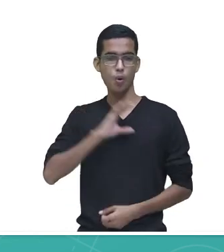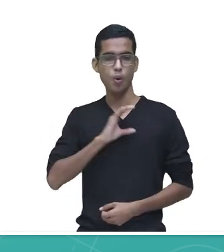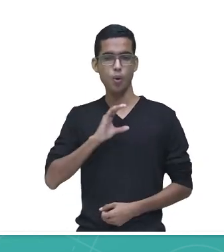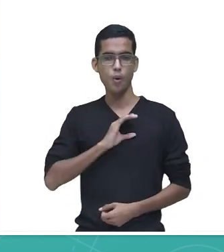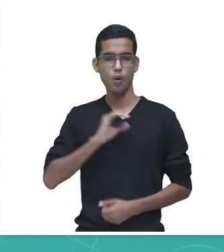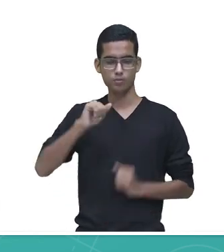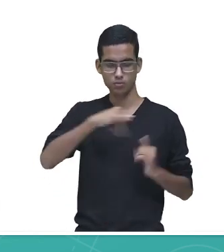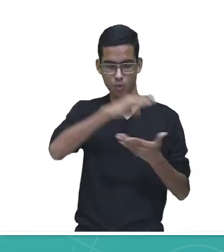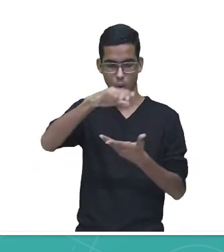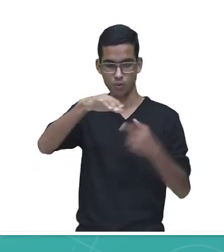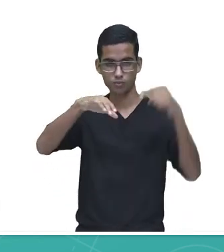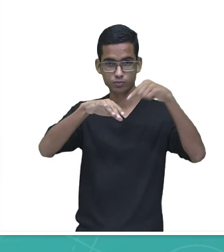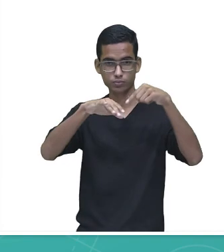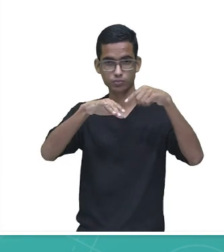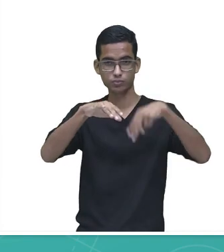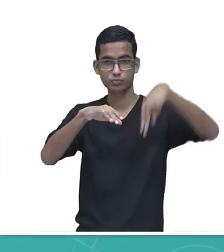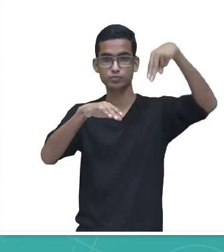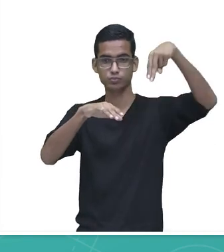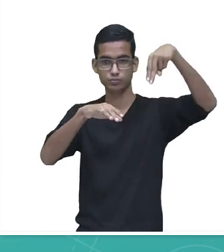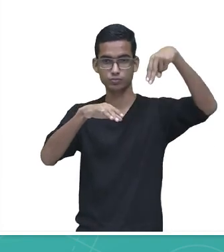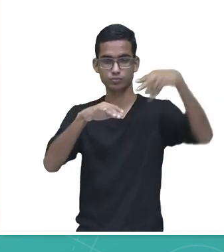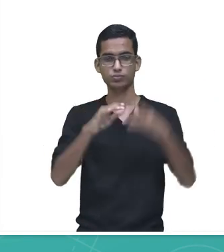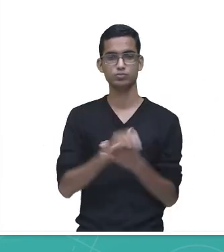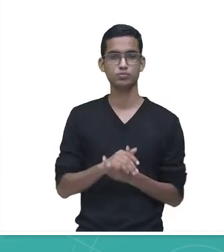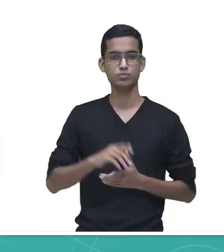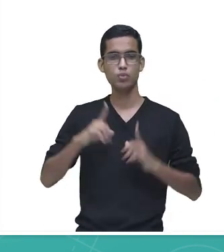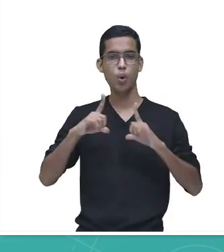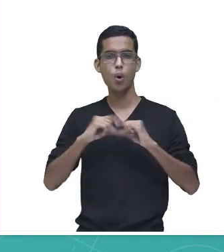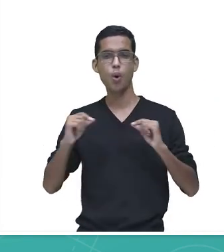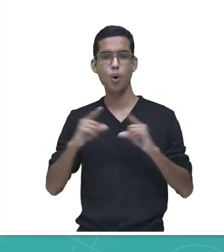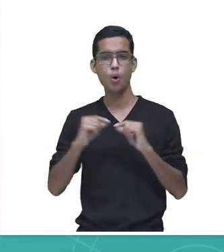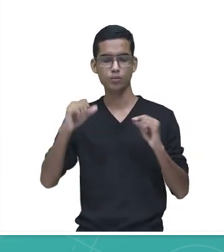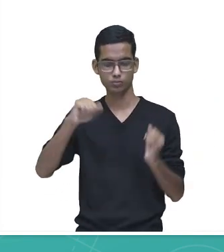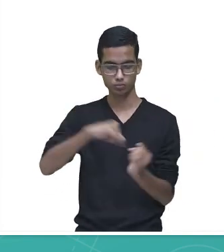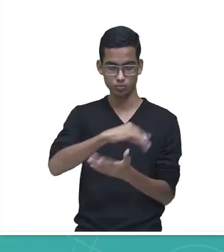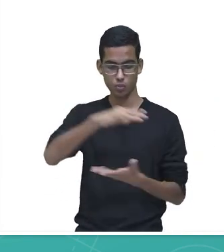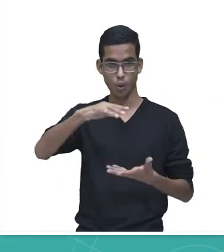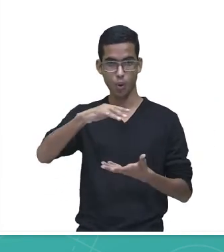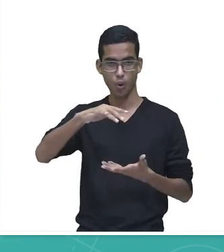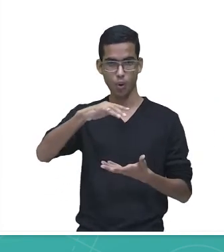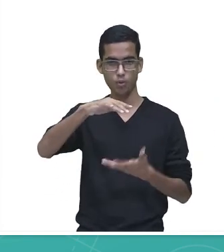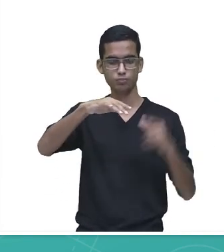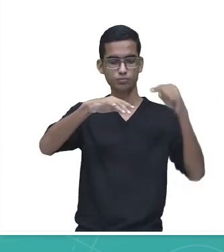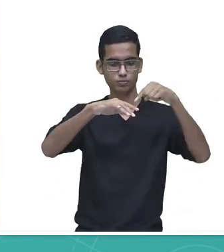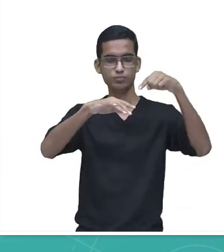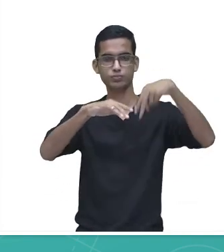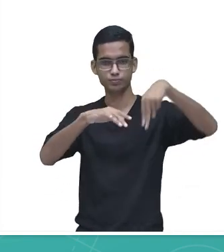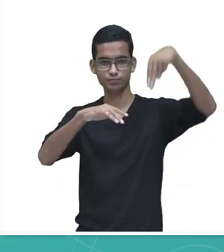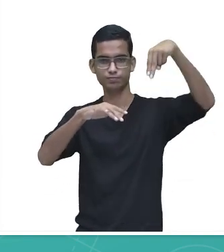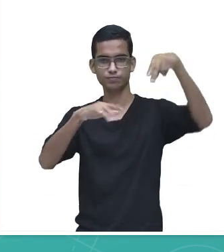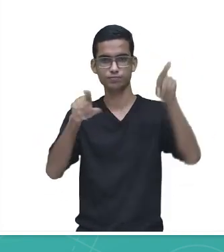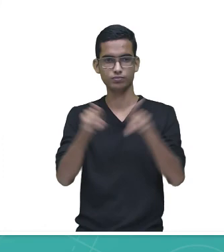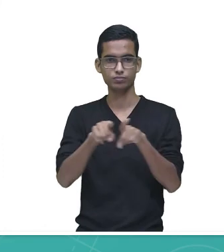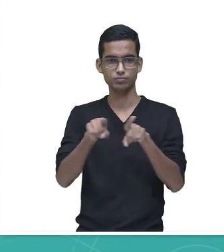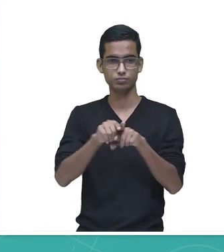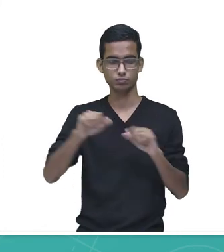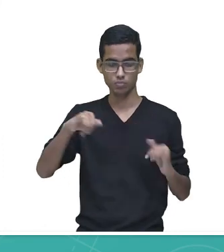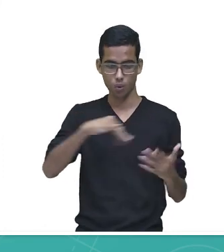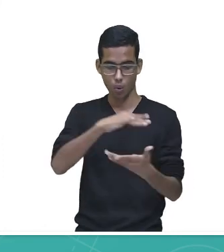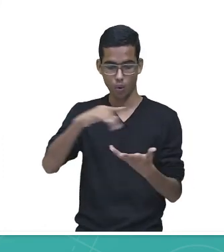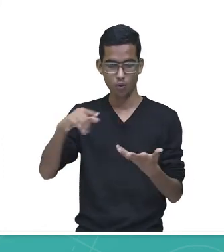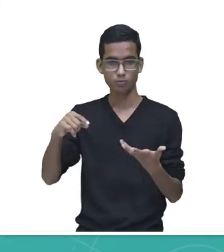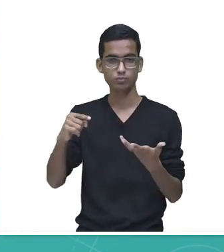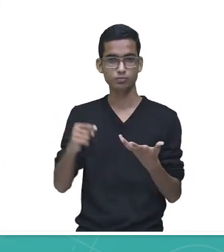norte geoeconômico. O Japão também está localizado no norte. A Austrália também